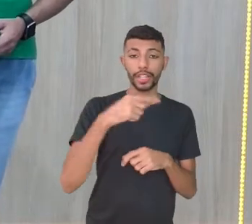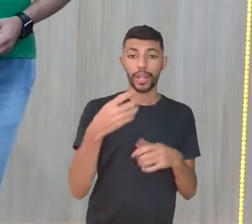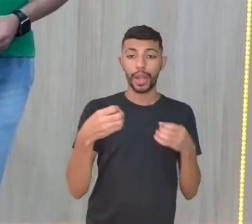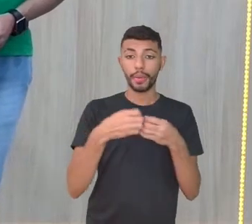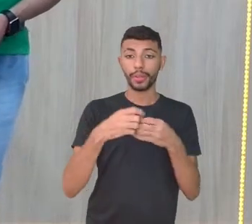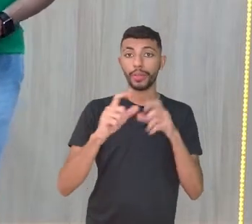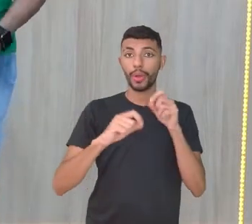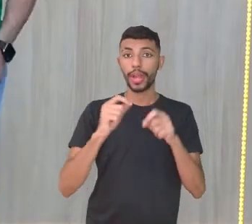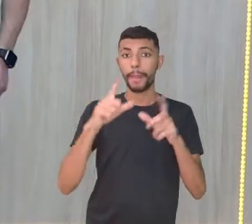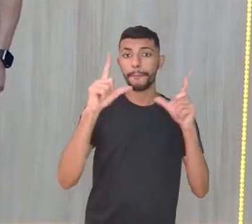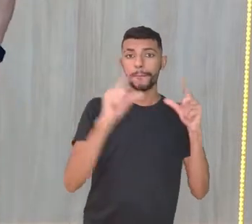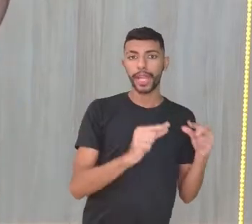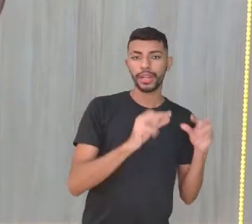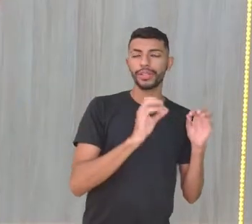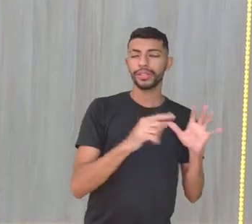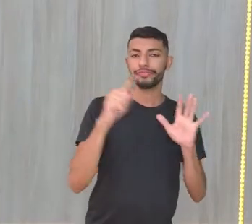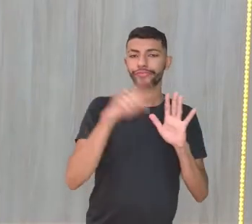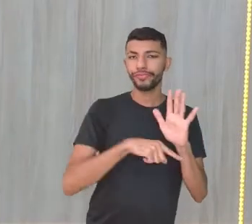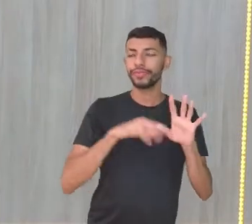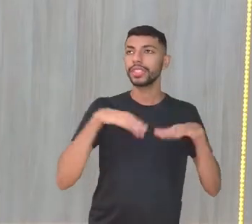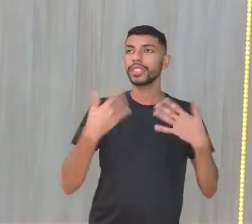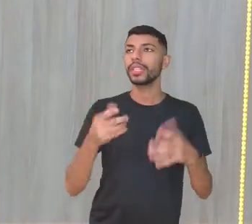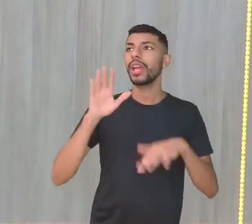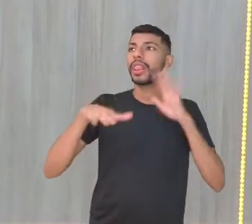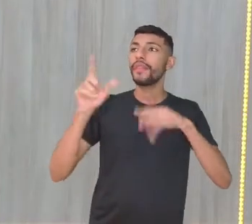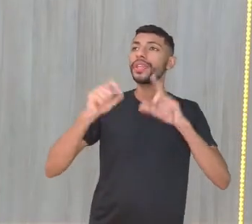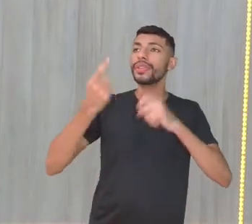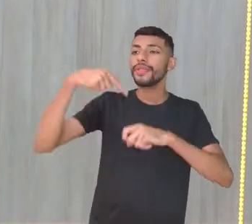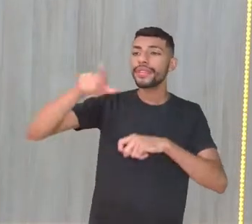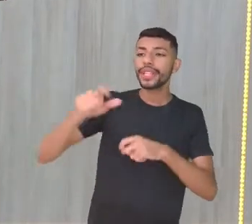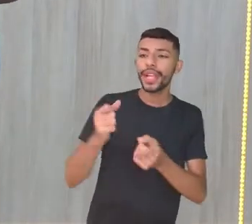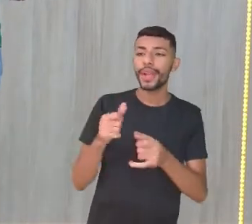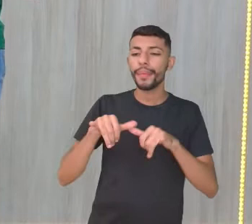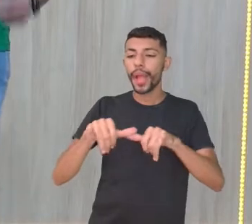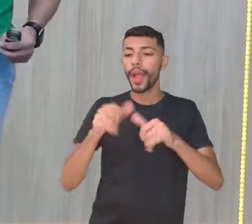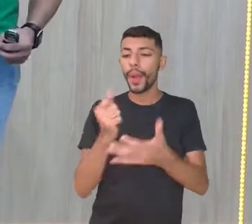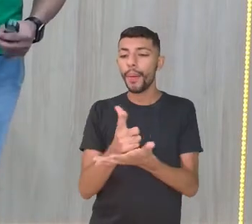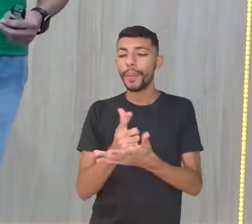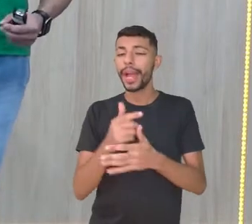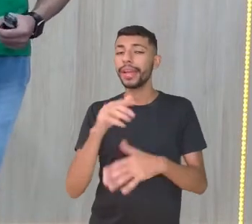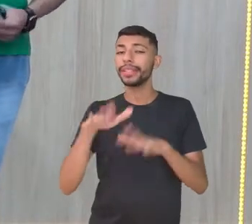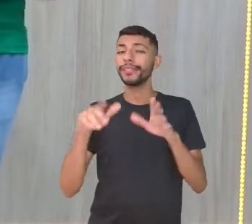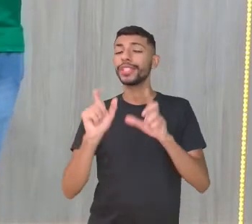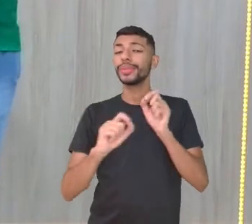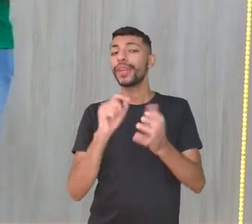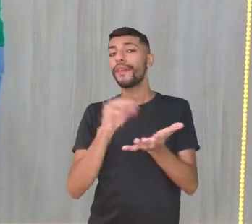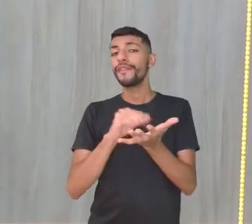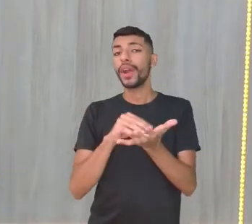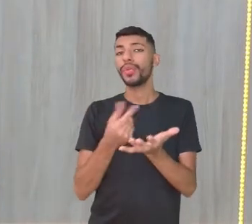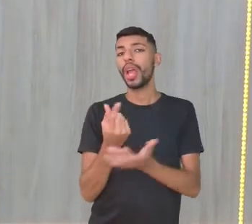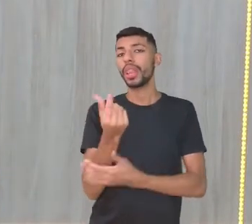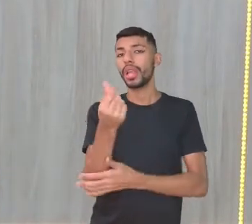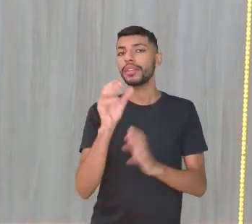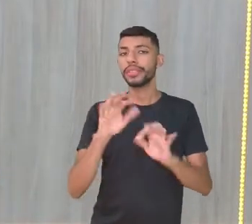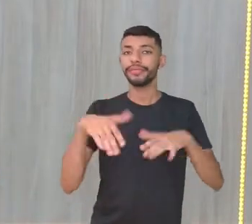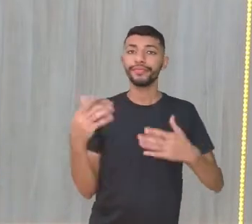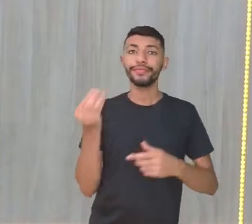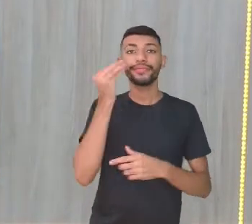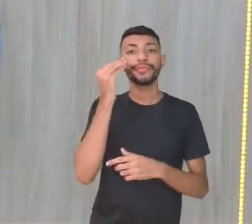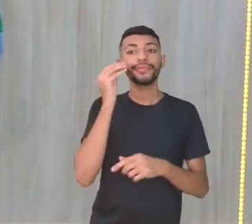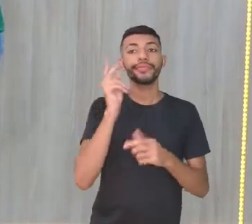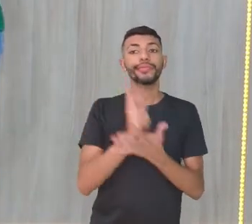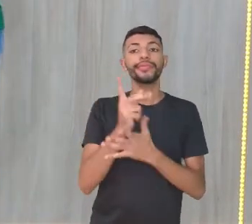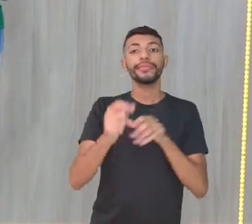poderia ocorrer que quando você chegasse lá no mercado para efetuar a compra, faltasse dinheiro, tá? Então, sempre procure aí